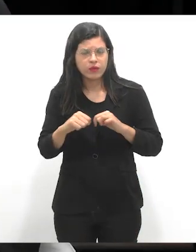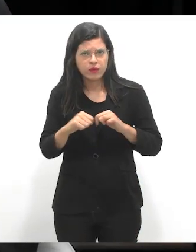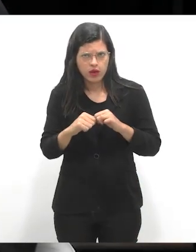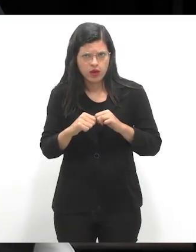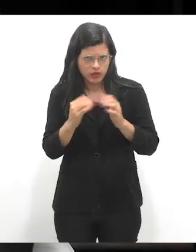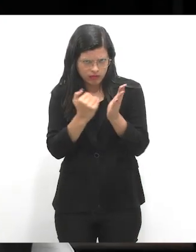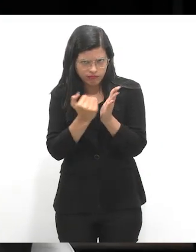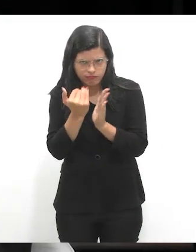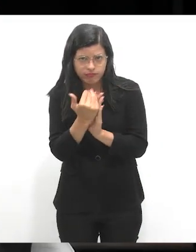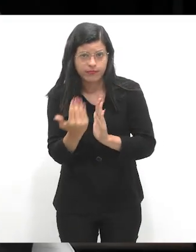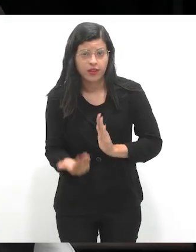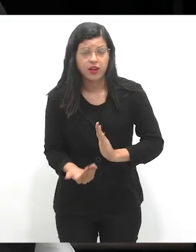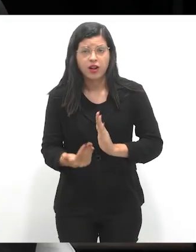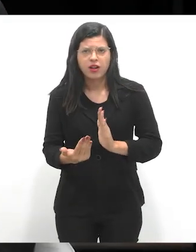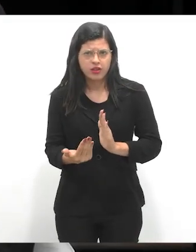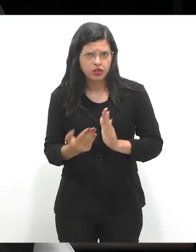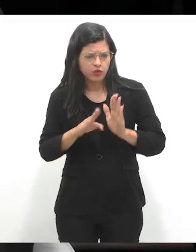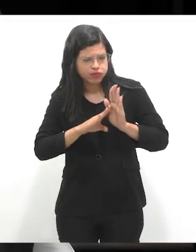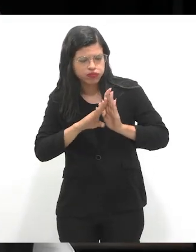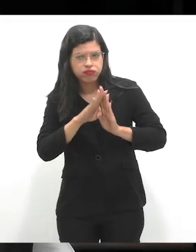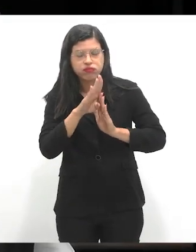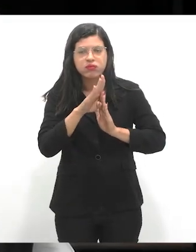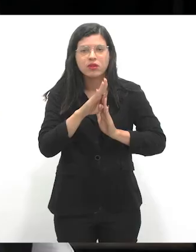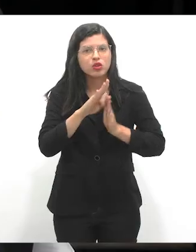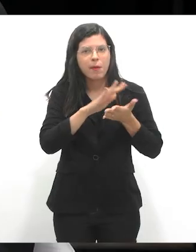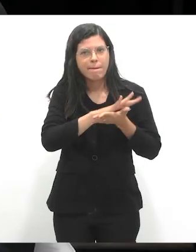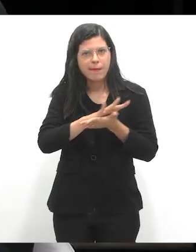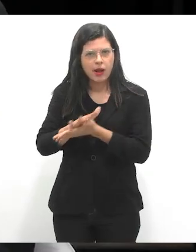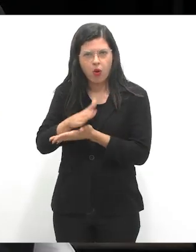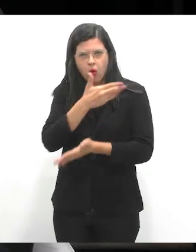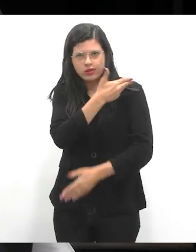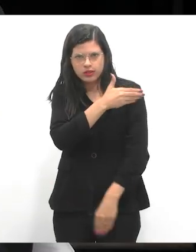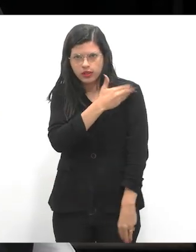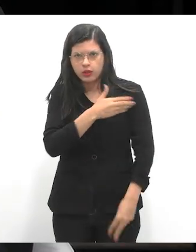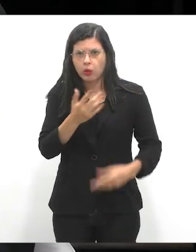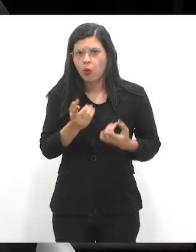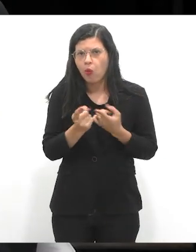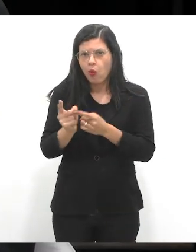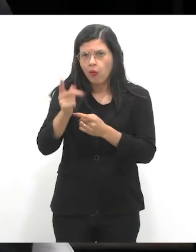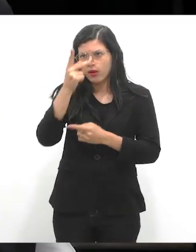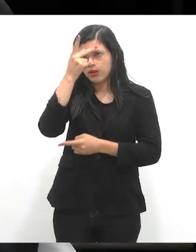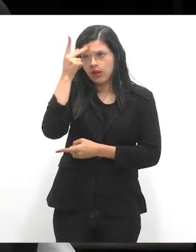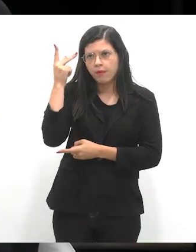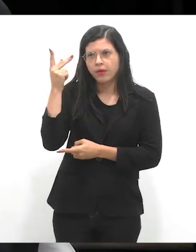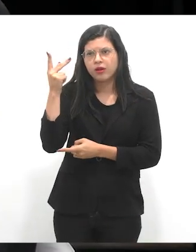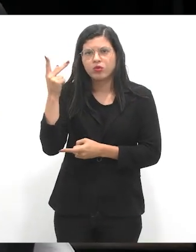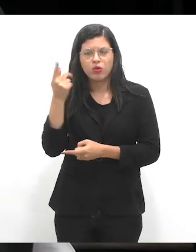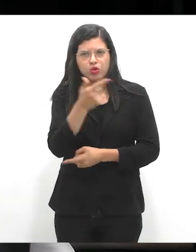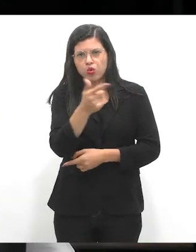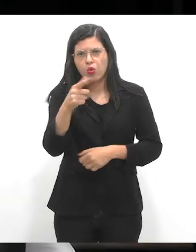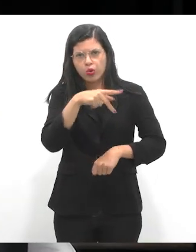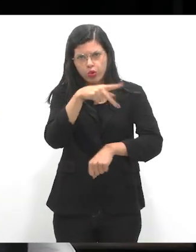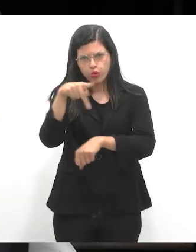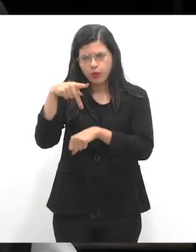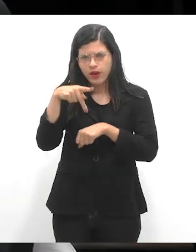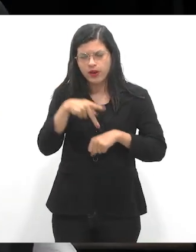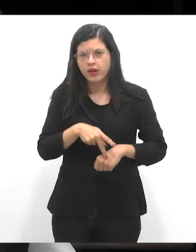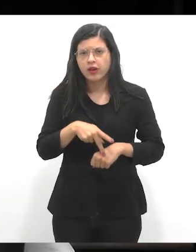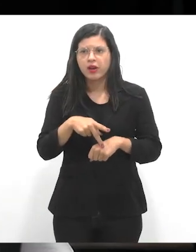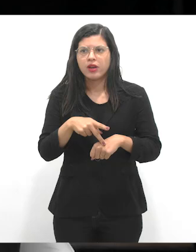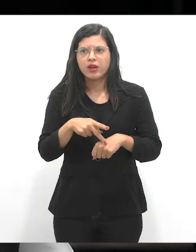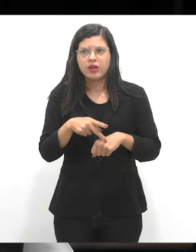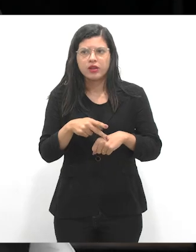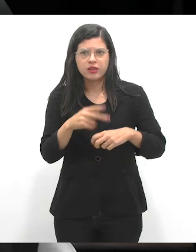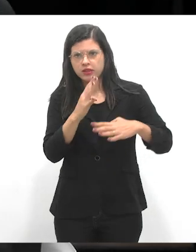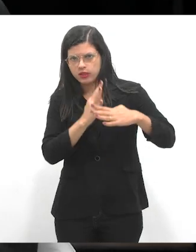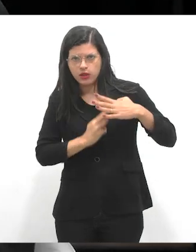isso? Ainda é grande, né? O grau é elevado de discriminação e preconceito contra as pessoas de outros